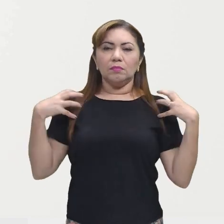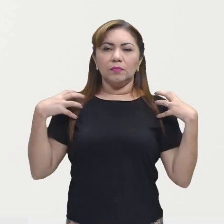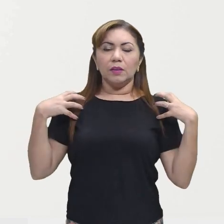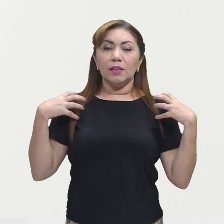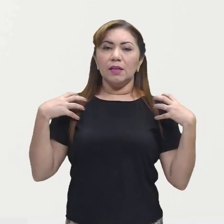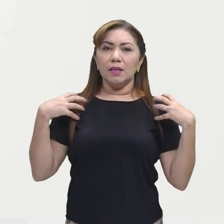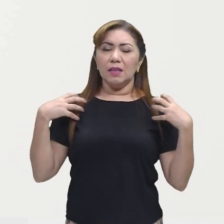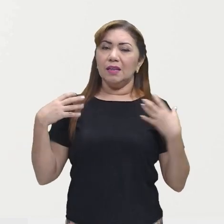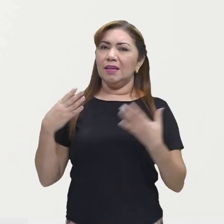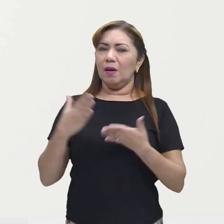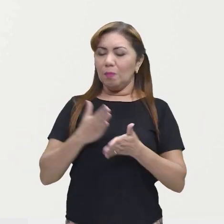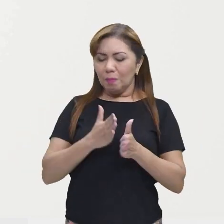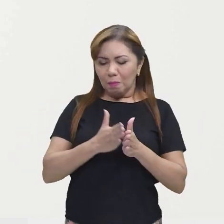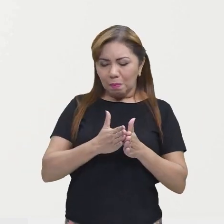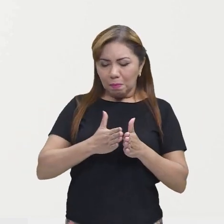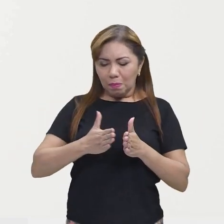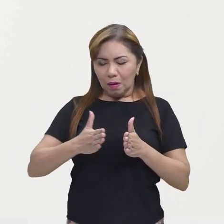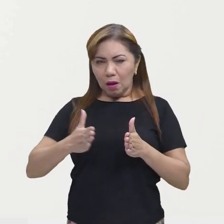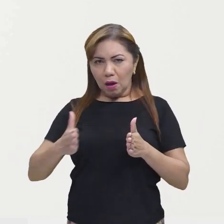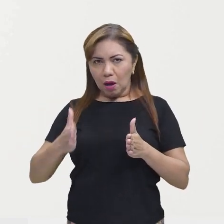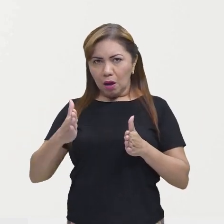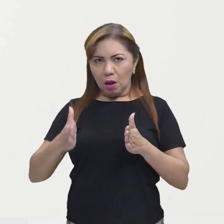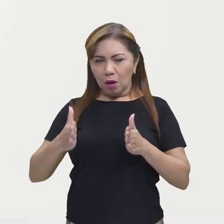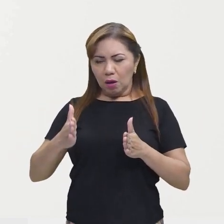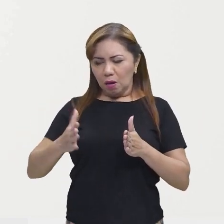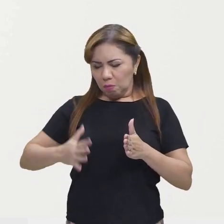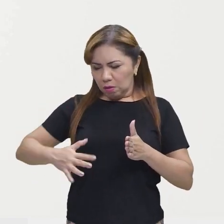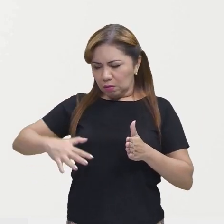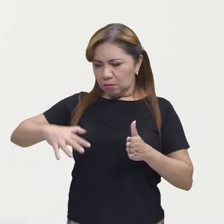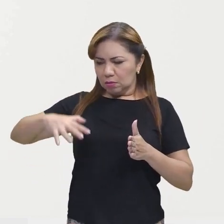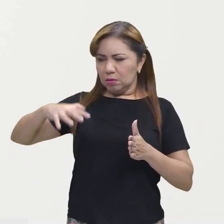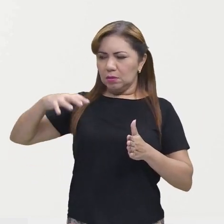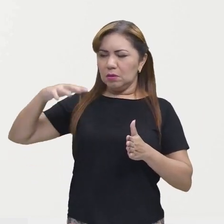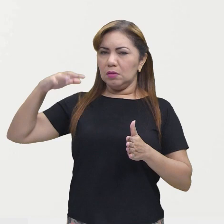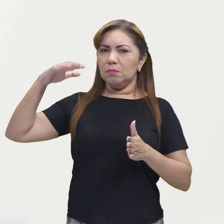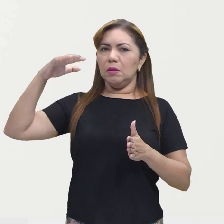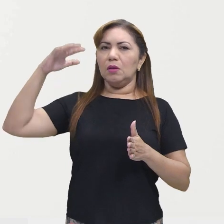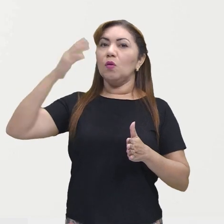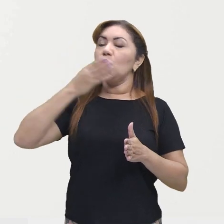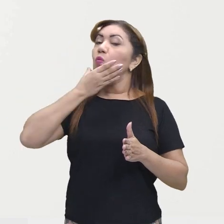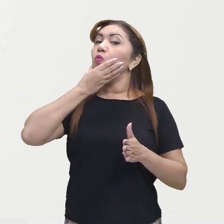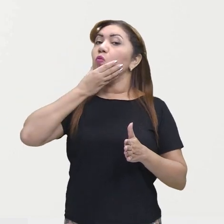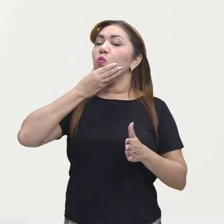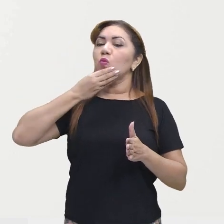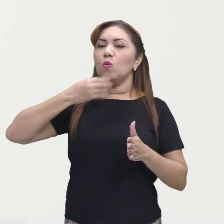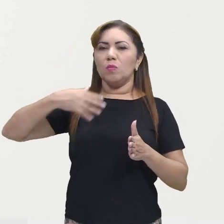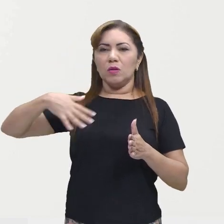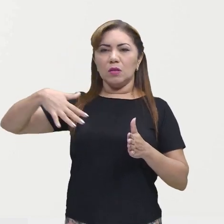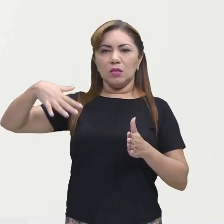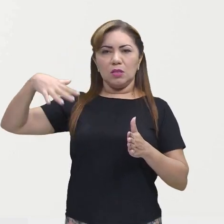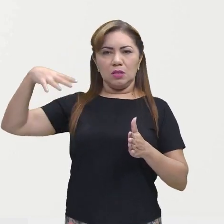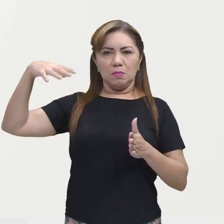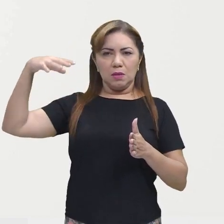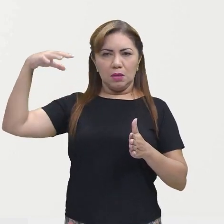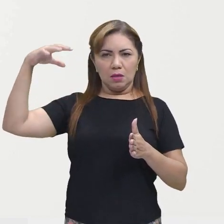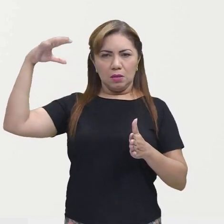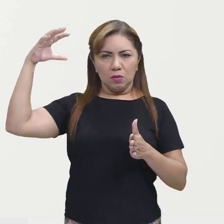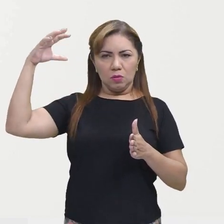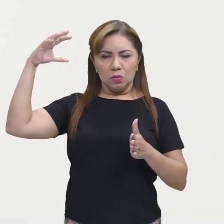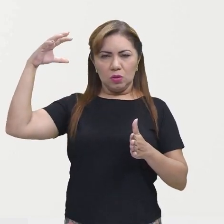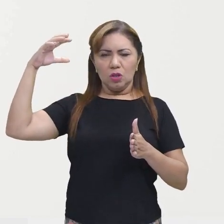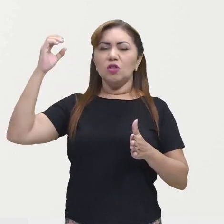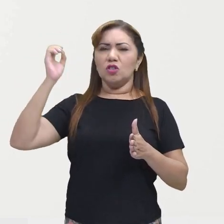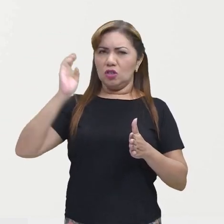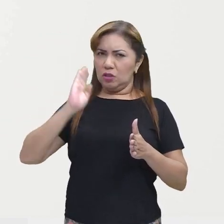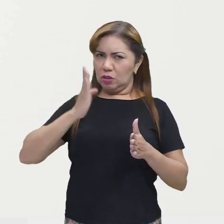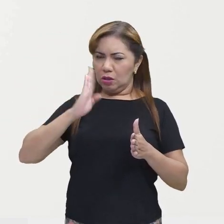que também sente mais fome e tudo mais, e você começa a se desenvolver melhor, se preparando para a vida